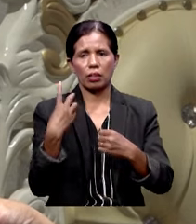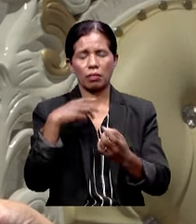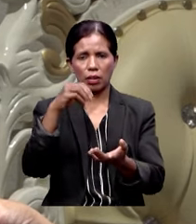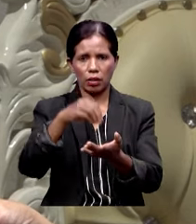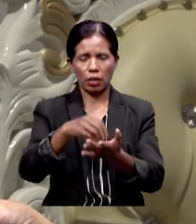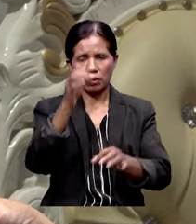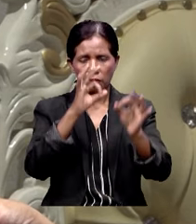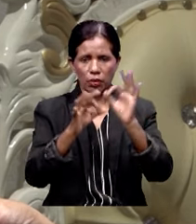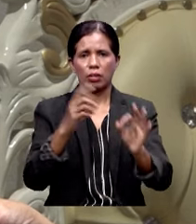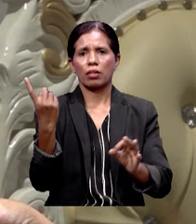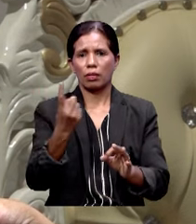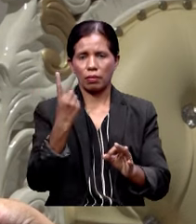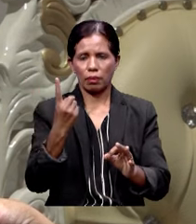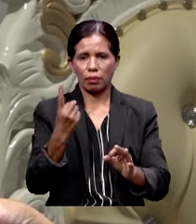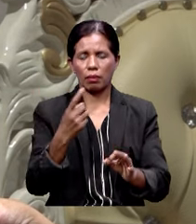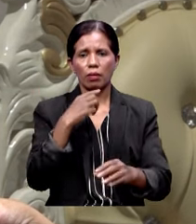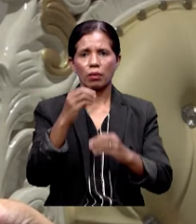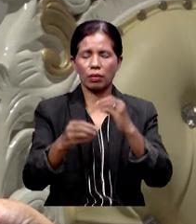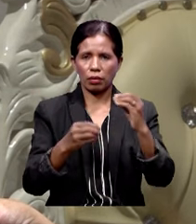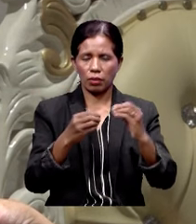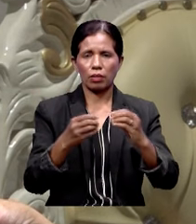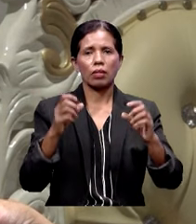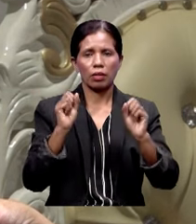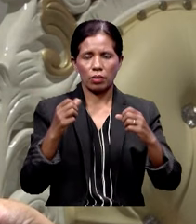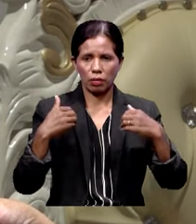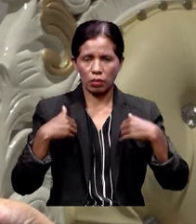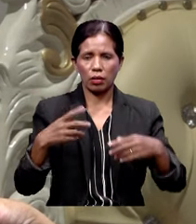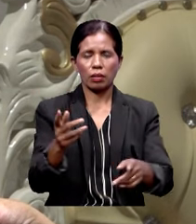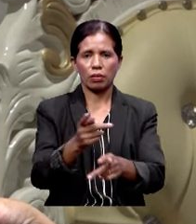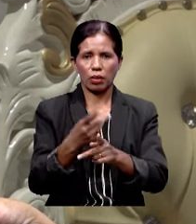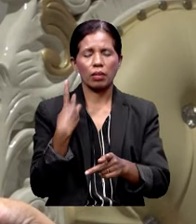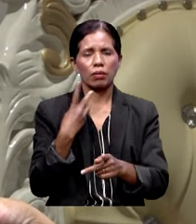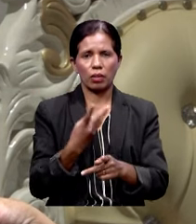fanting reserva stok nebe makia hodi asigura ita nia